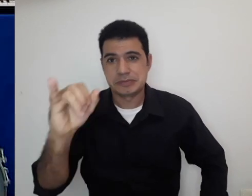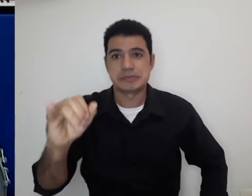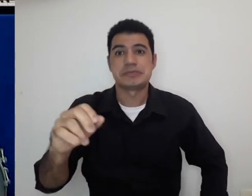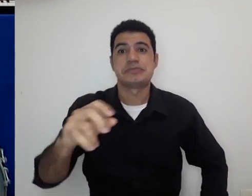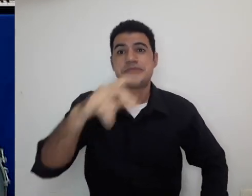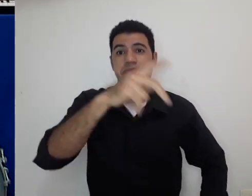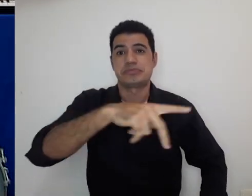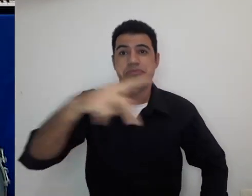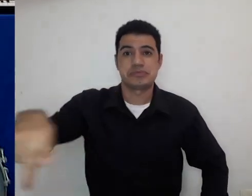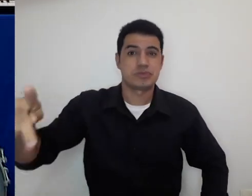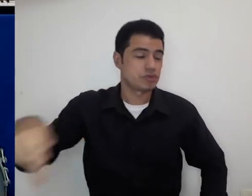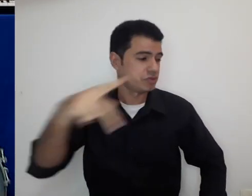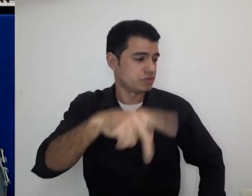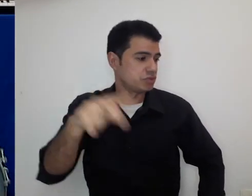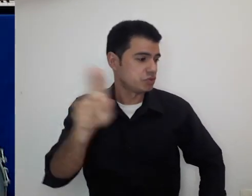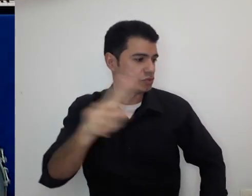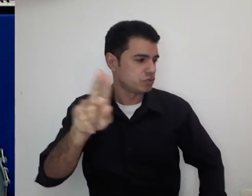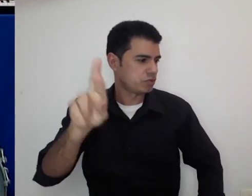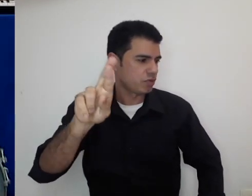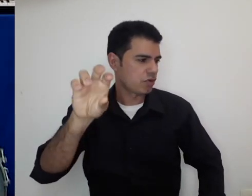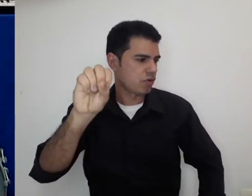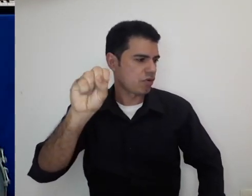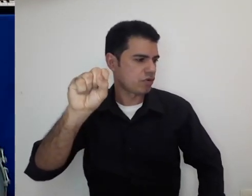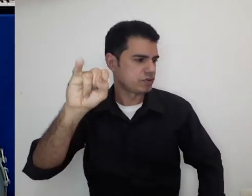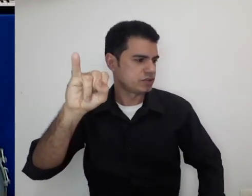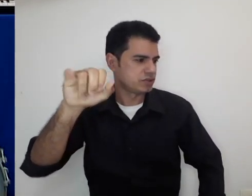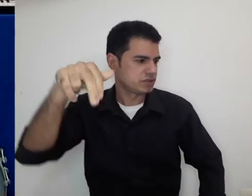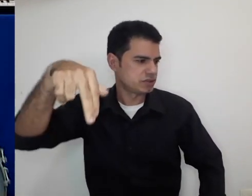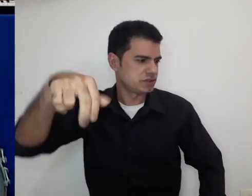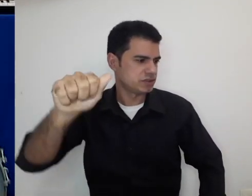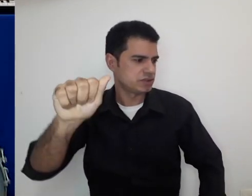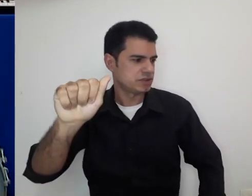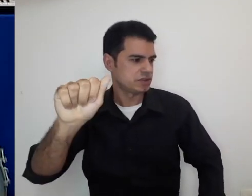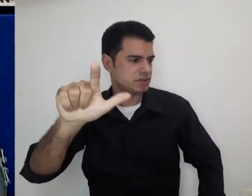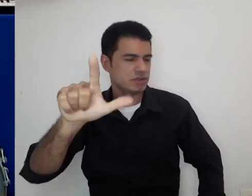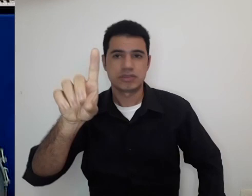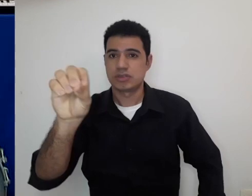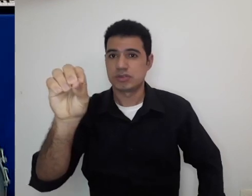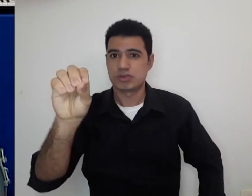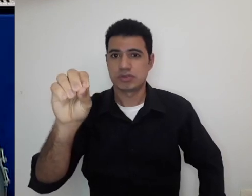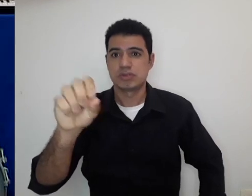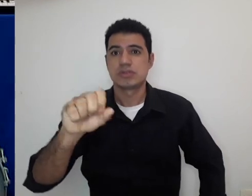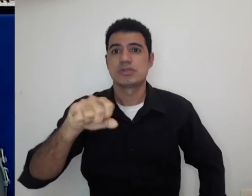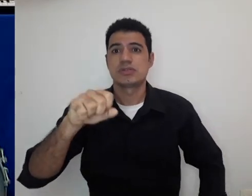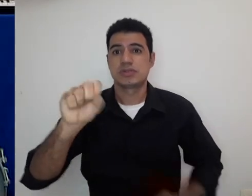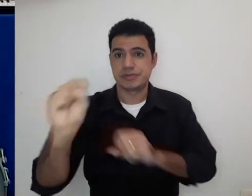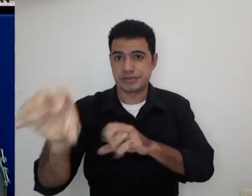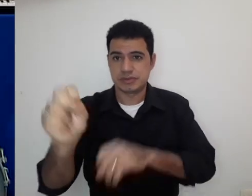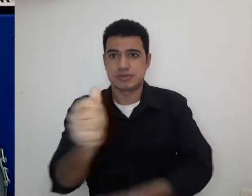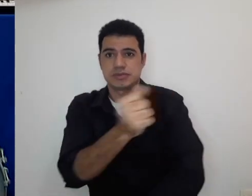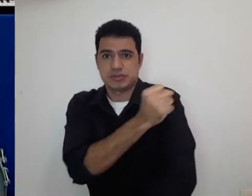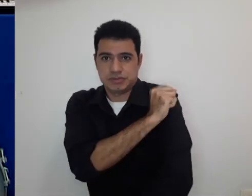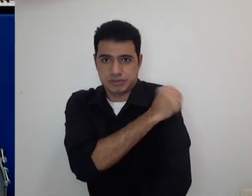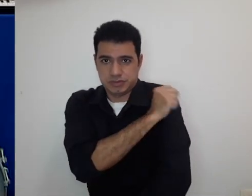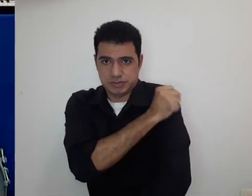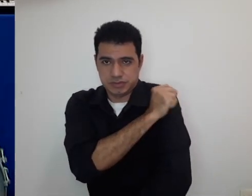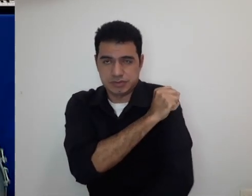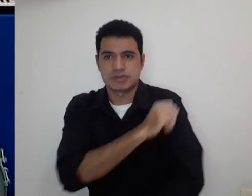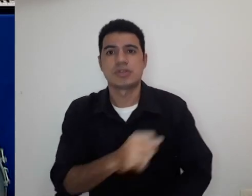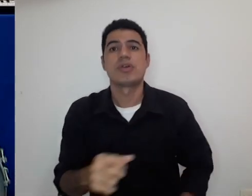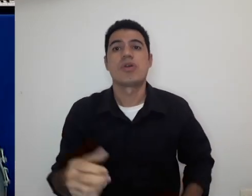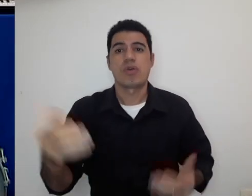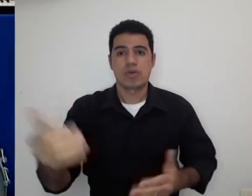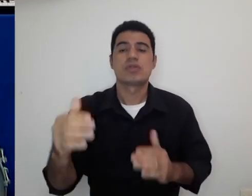Olá, gente. Rosinaldo aqui falando com vocês, professor de música, oitavo ano. Hoje nós vamos ter uma